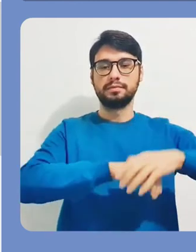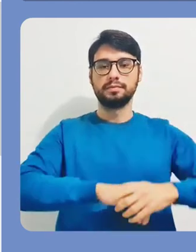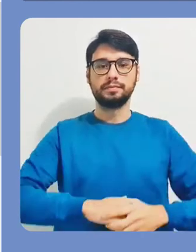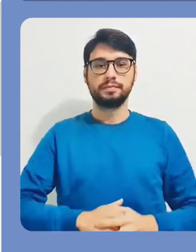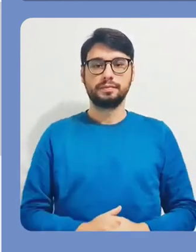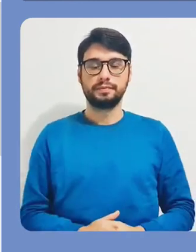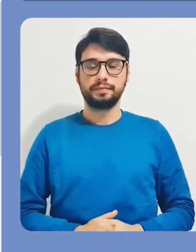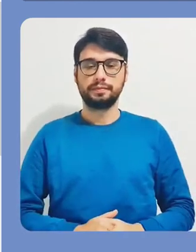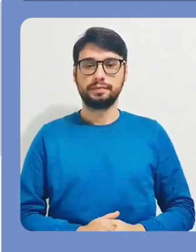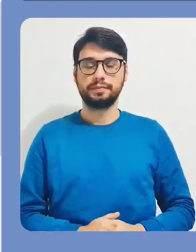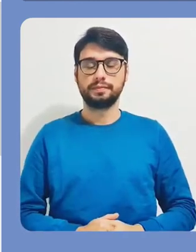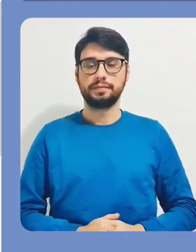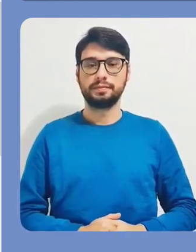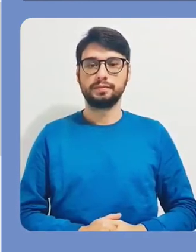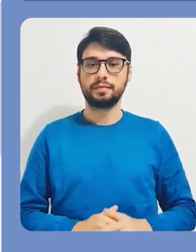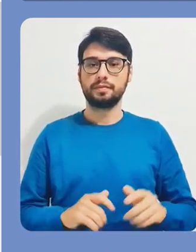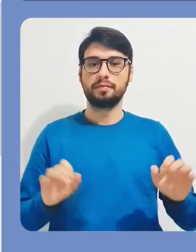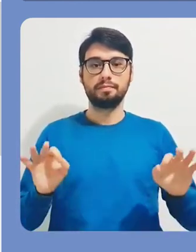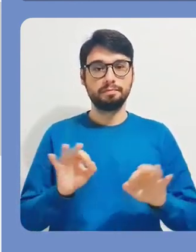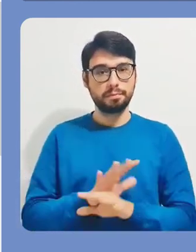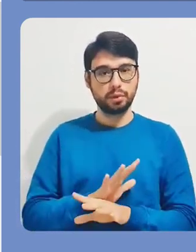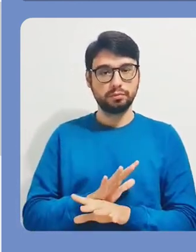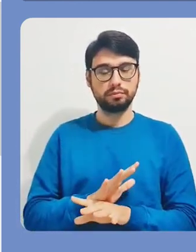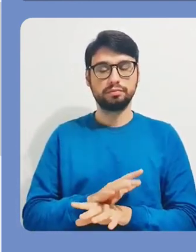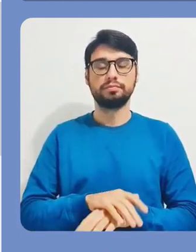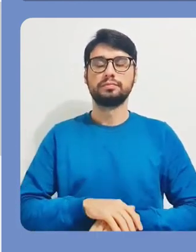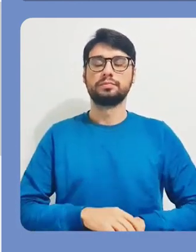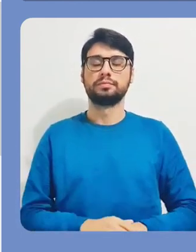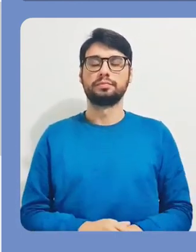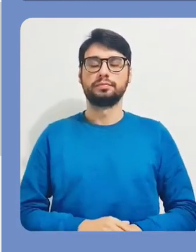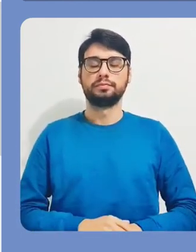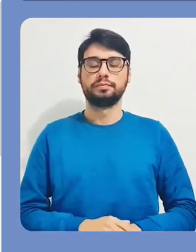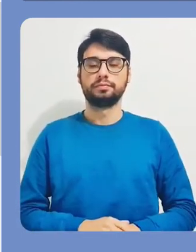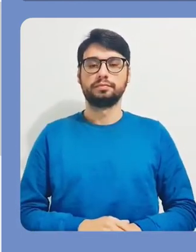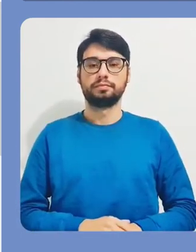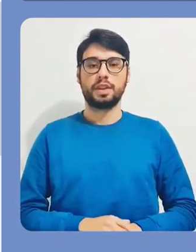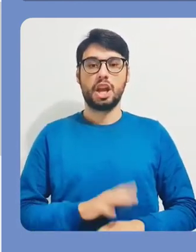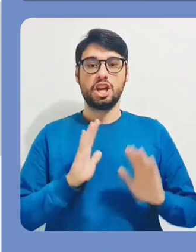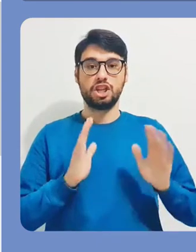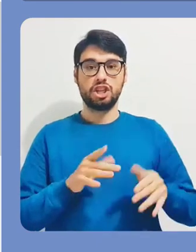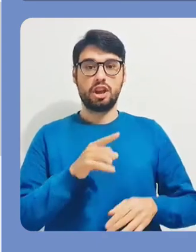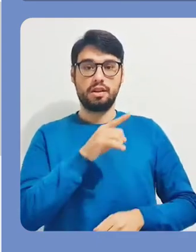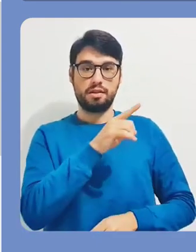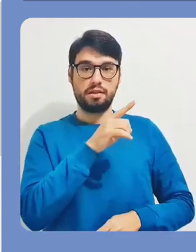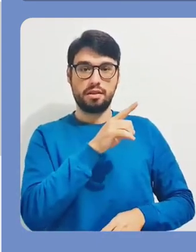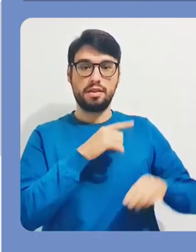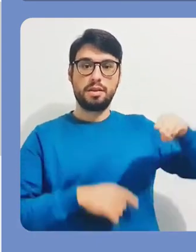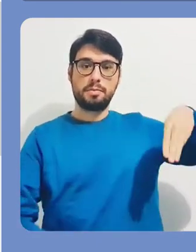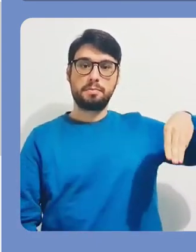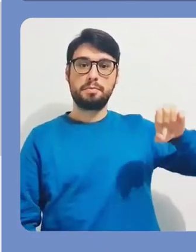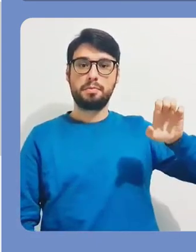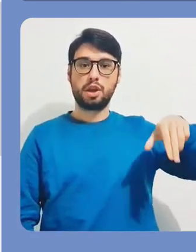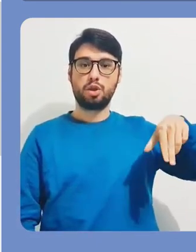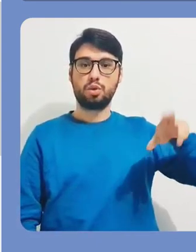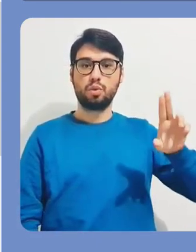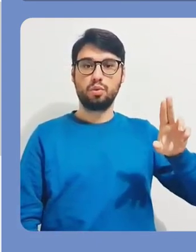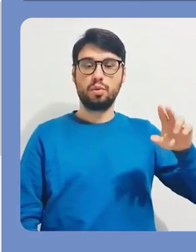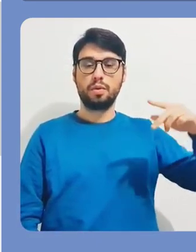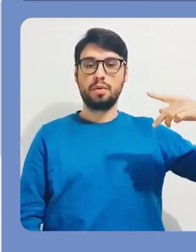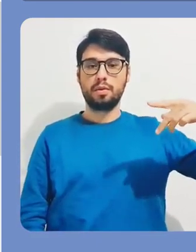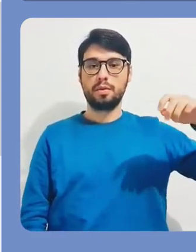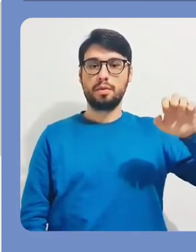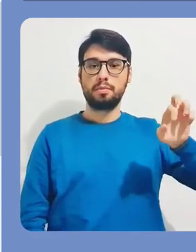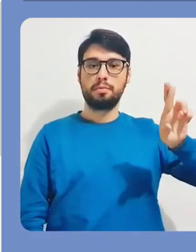sobre essa opção e arrastando até o quadro de menu principal. Pronto. Uma vez que eu